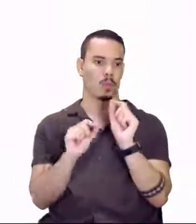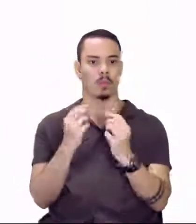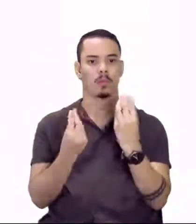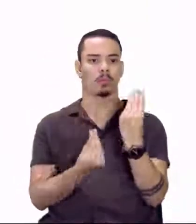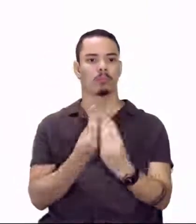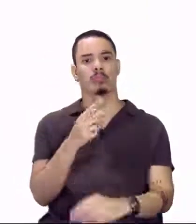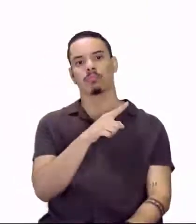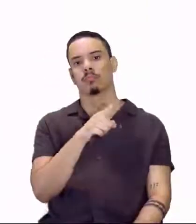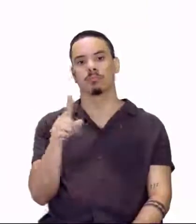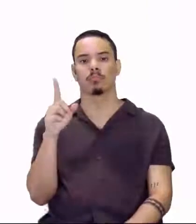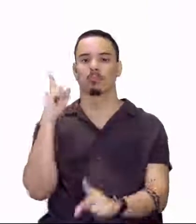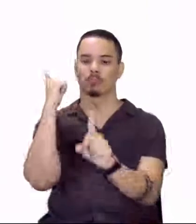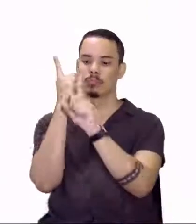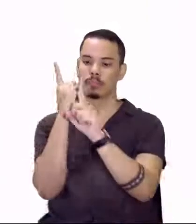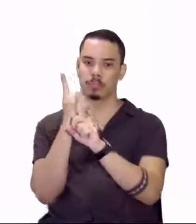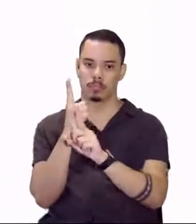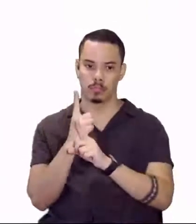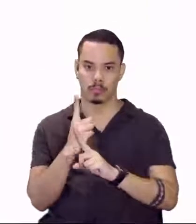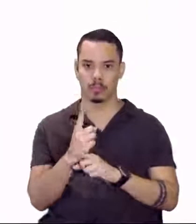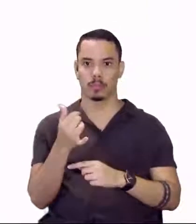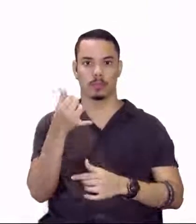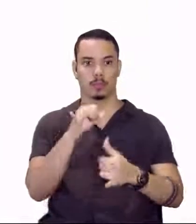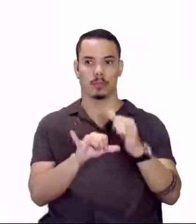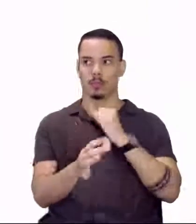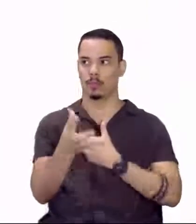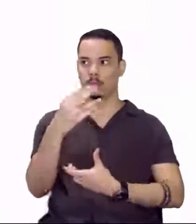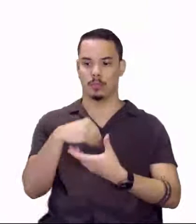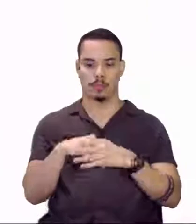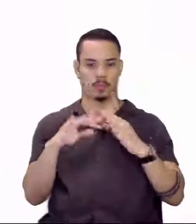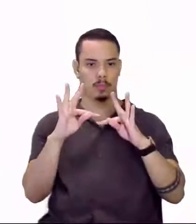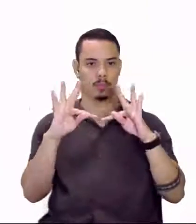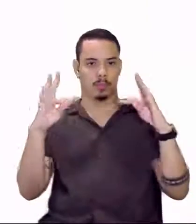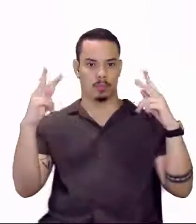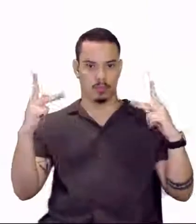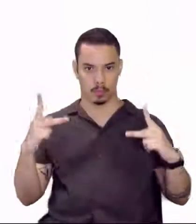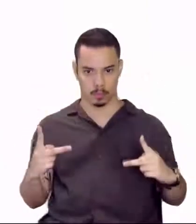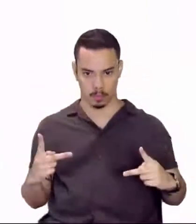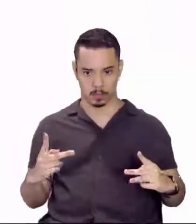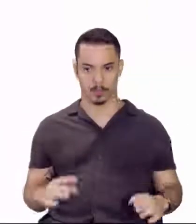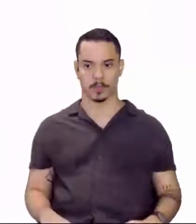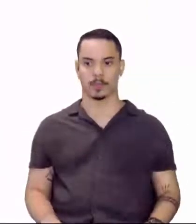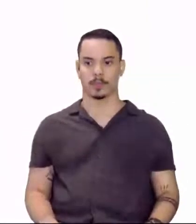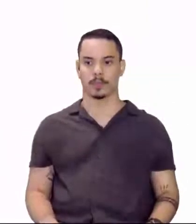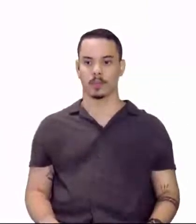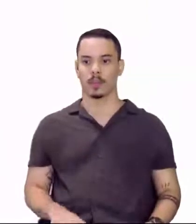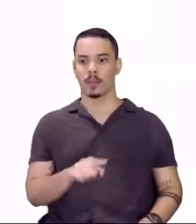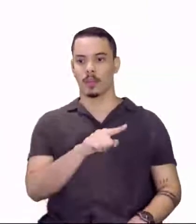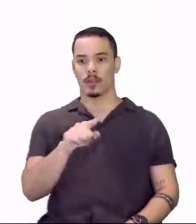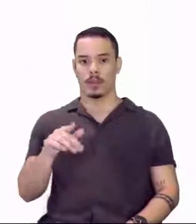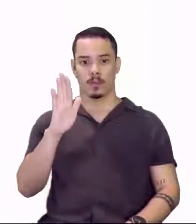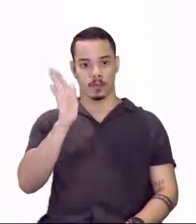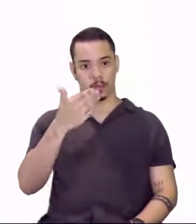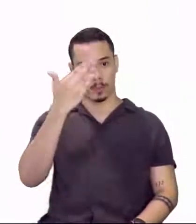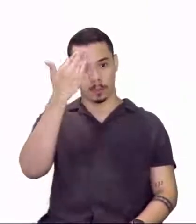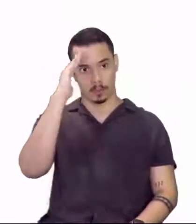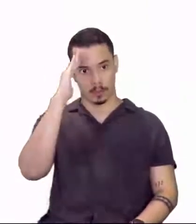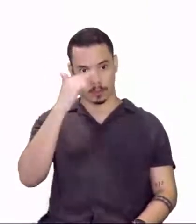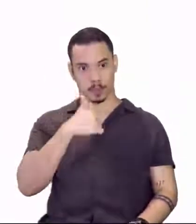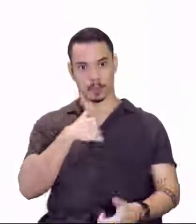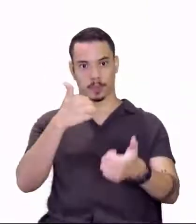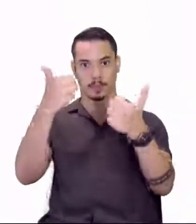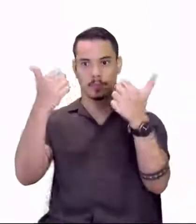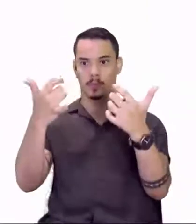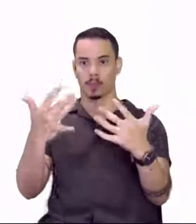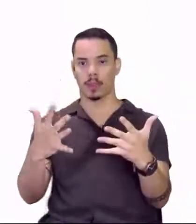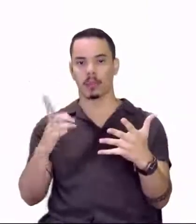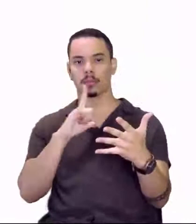você localizar os elementos químicos na tabela periódica. Veja só, vocês entenderam que nós temos